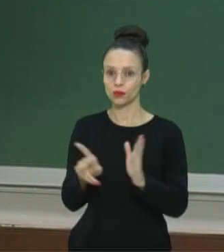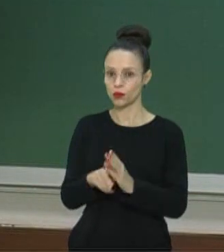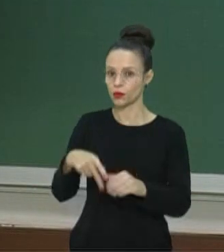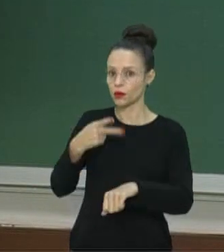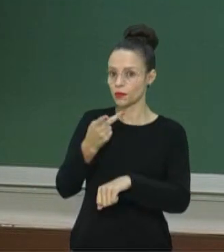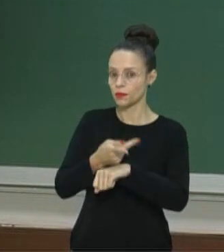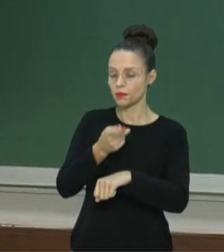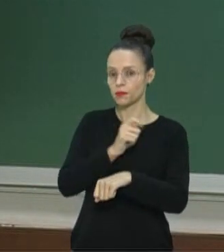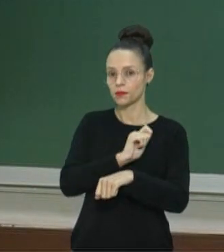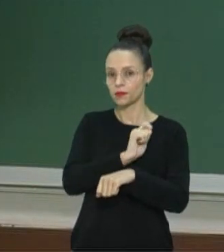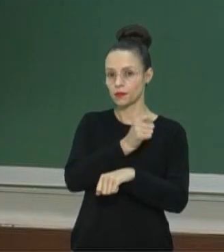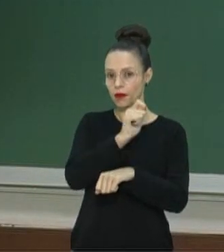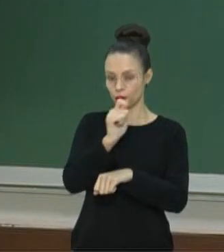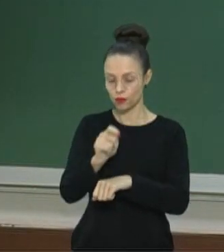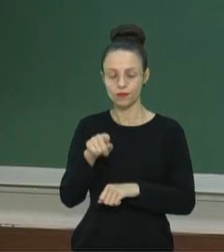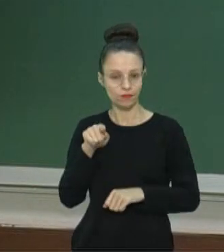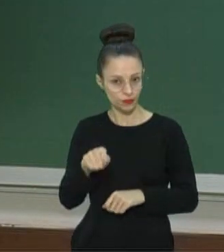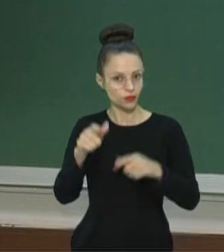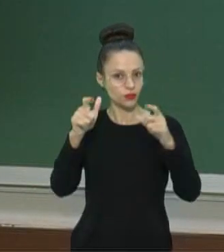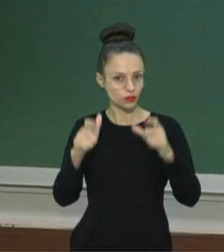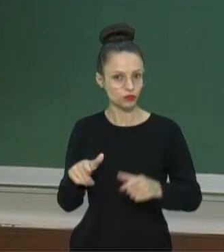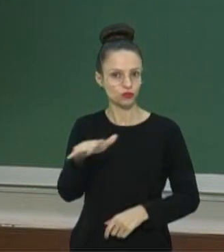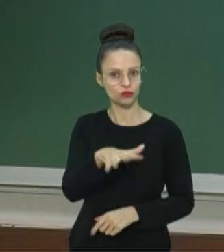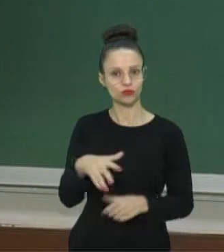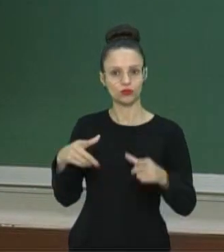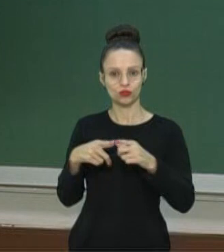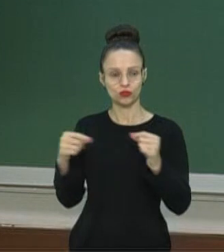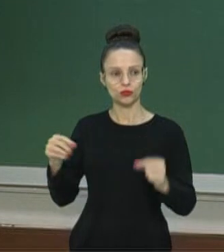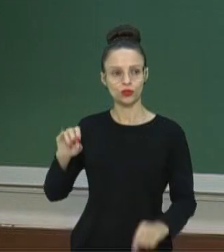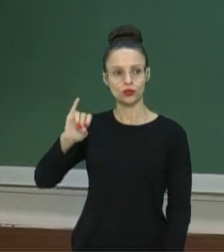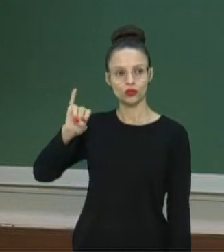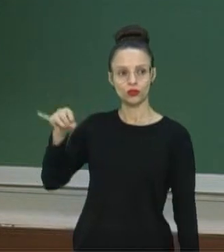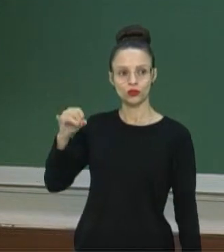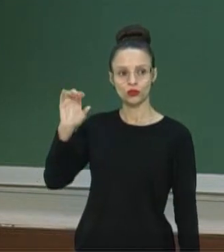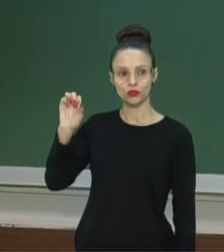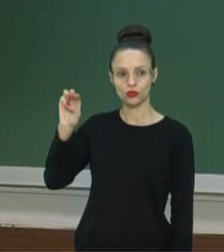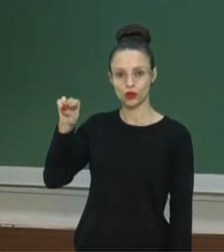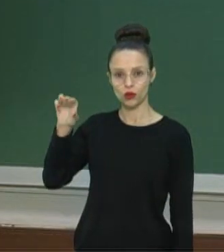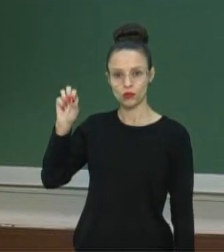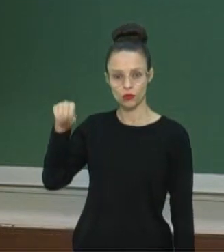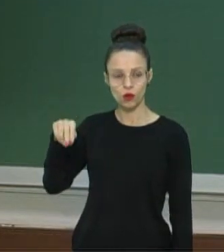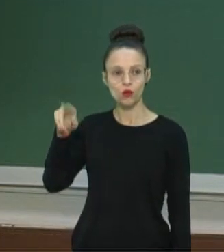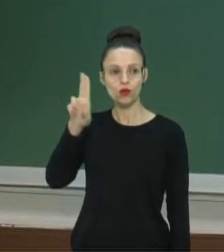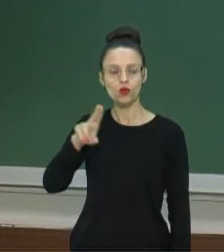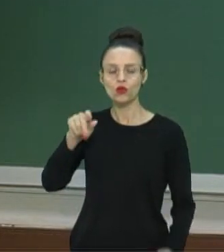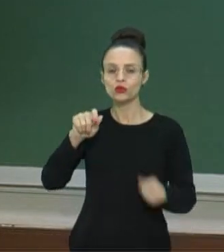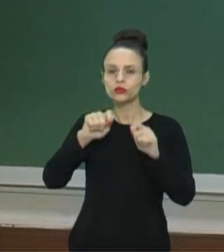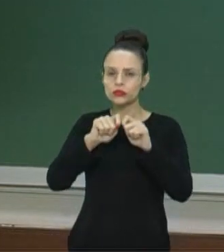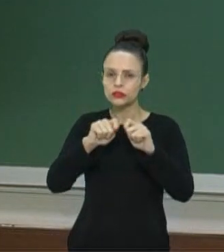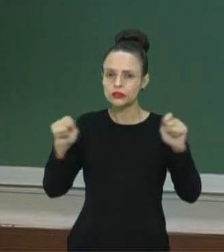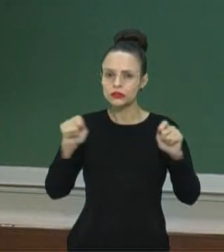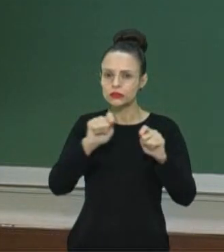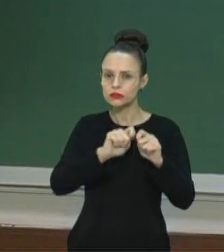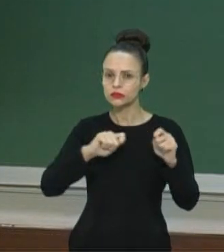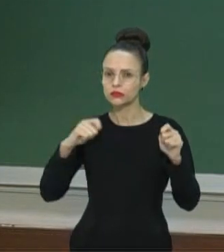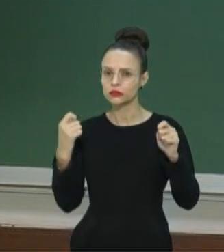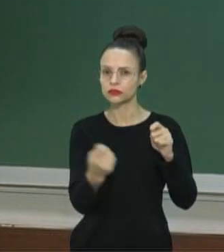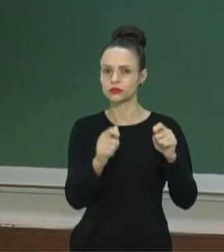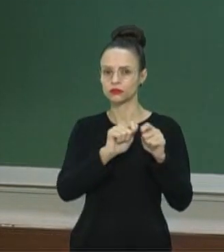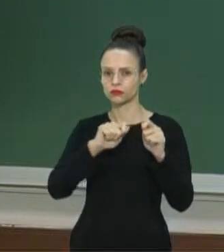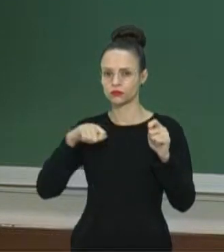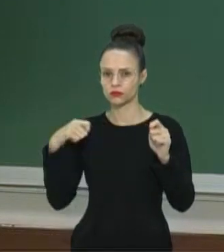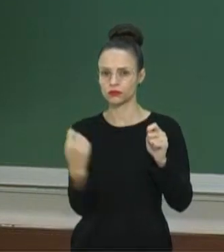paleolítico dessa região. Jamon é o uso de cordas que eles amarram em volta